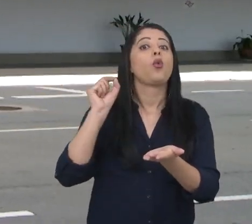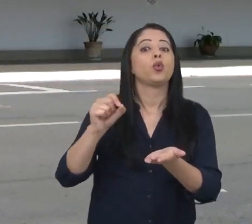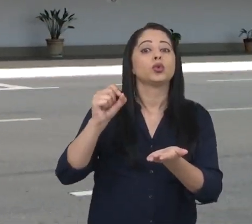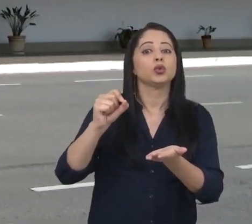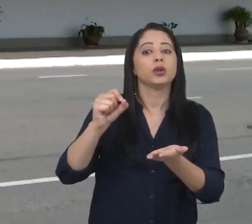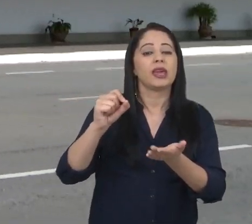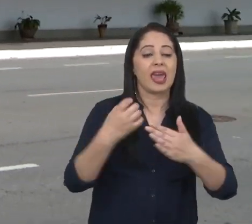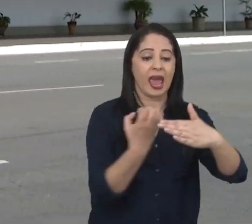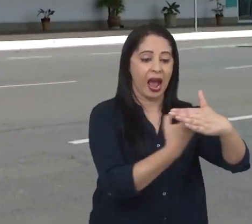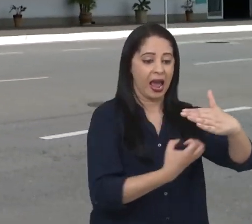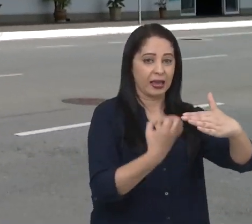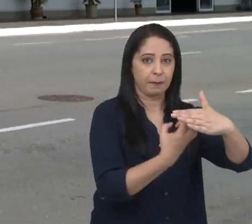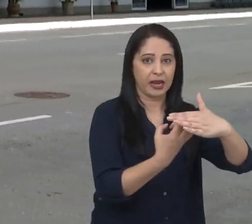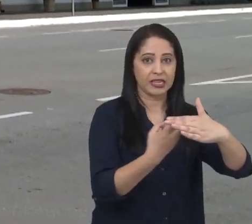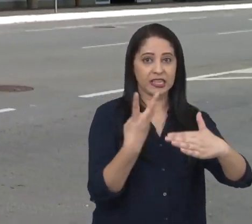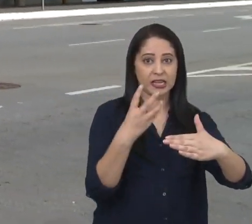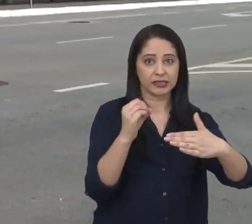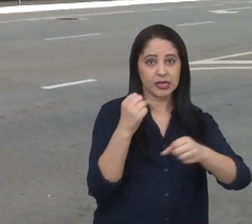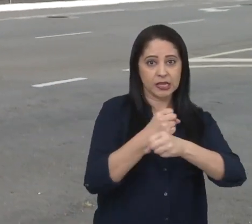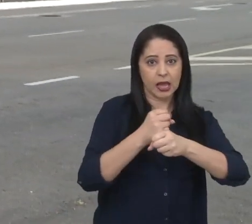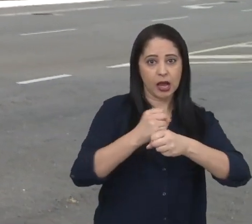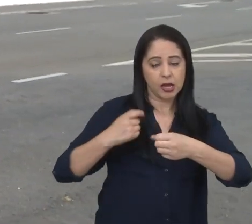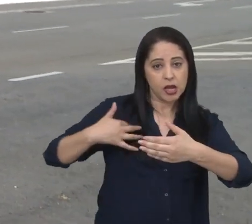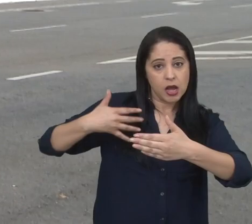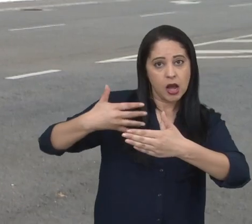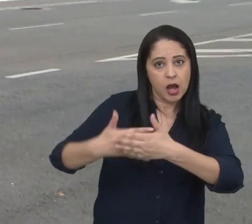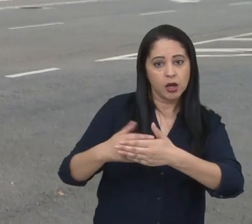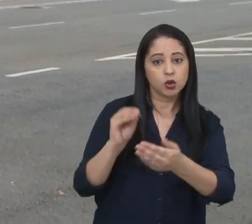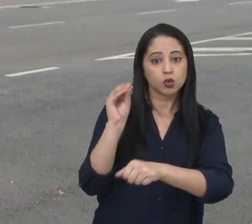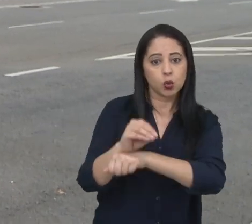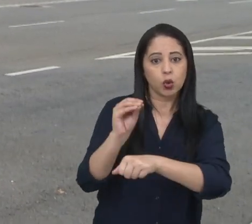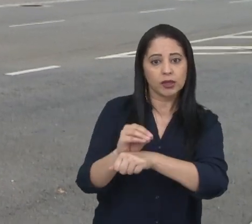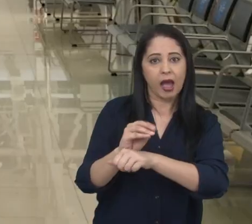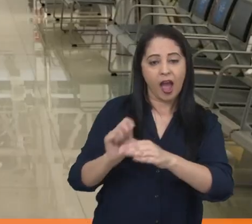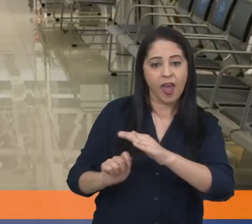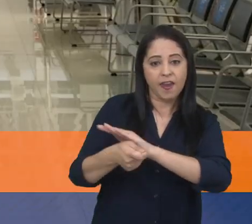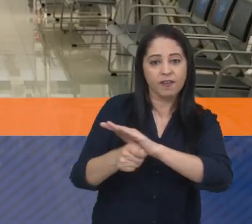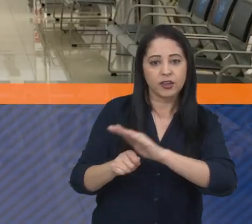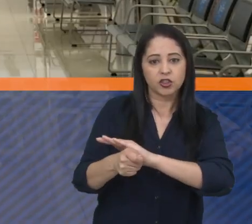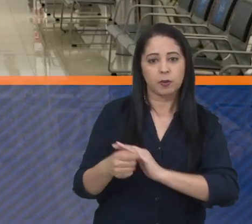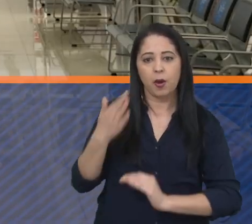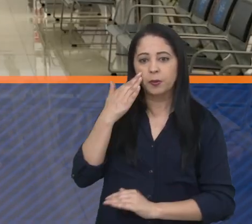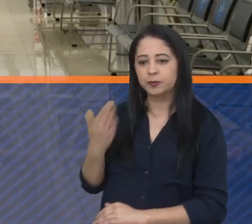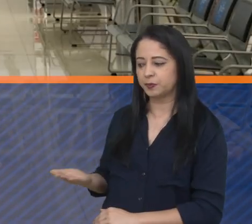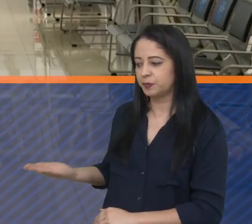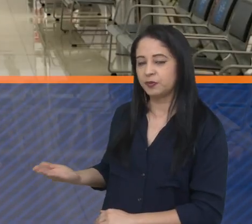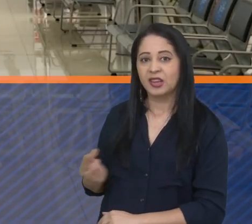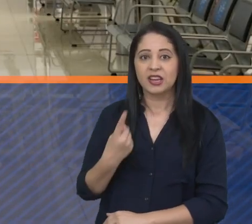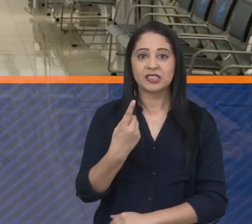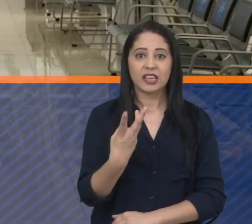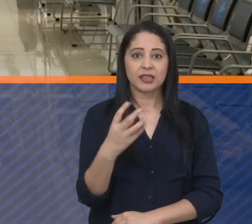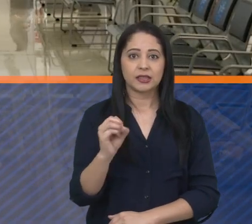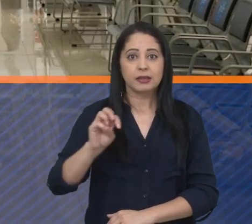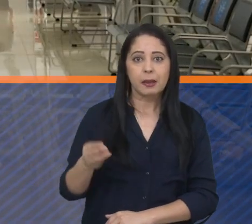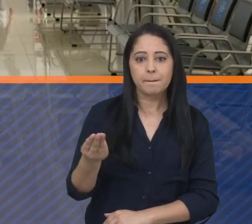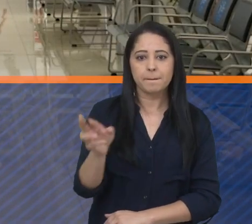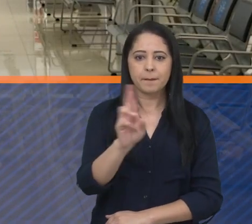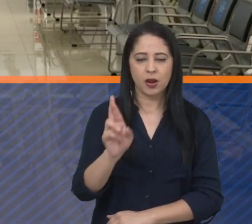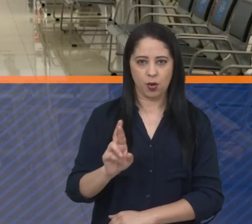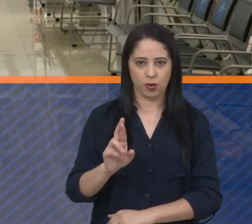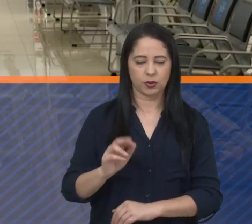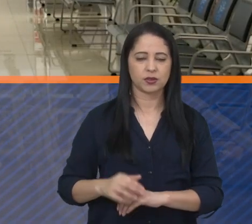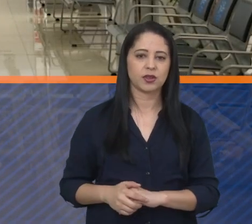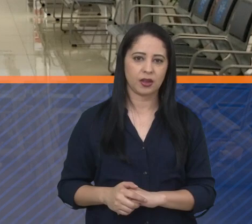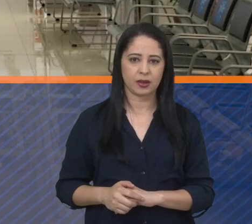O acordo prevê que a empresa administre o espaço pelos próximos 30 anos, com a previsão de investimentos de 130 milhões